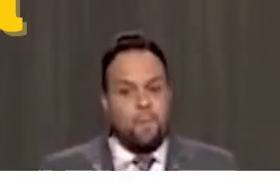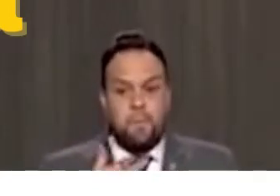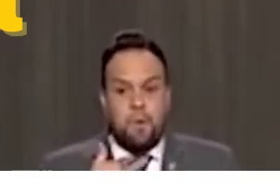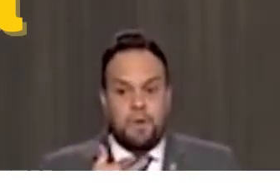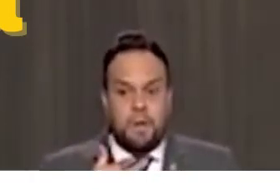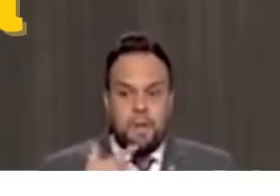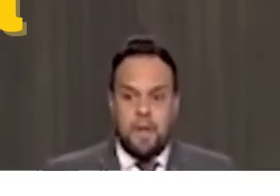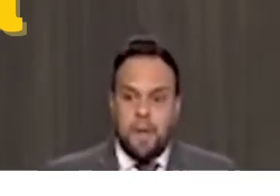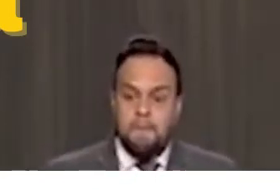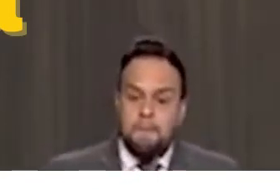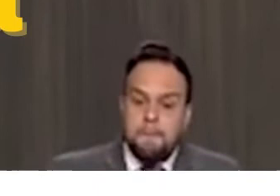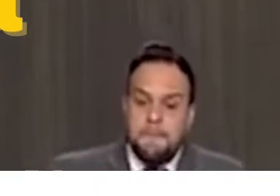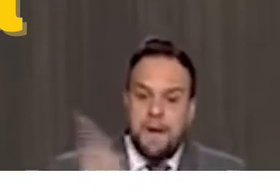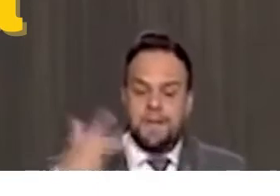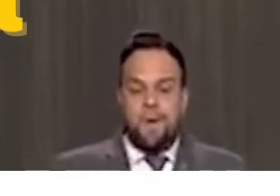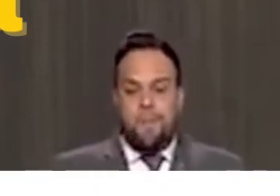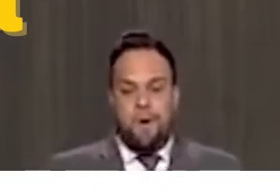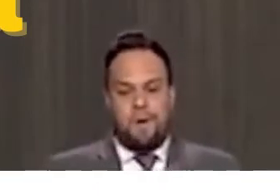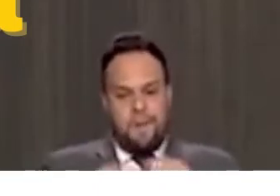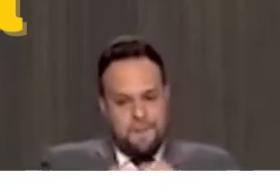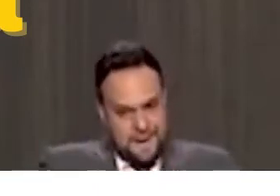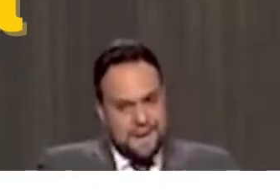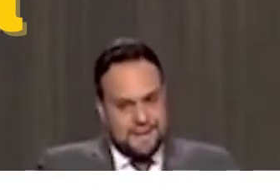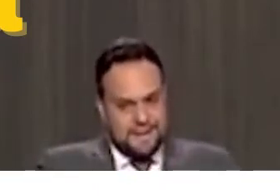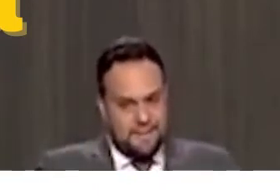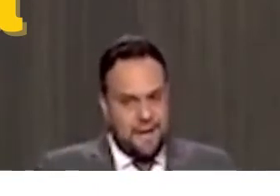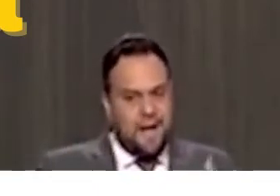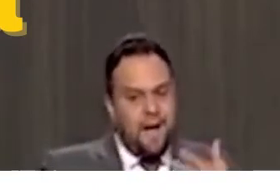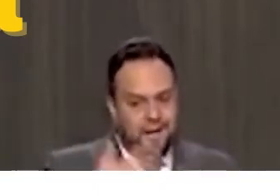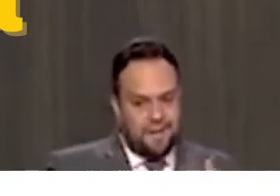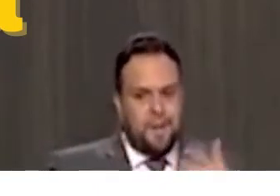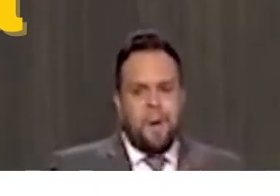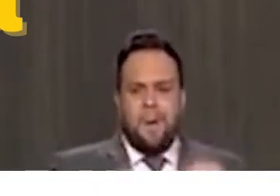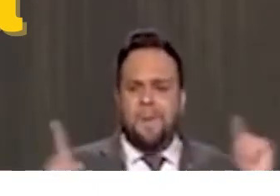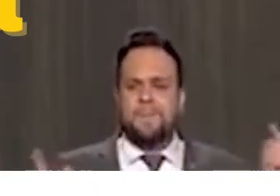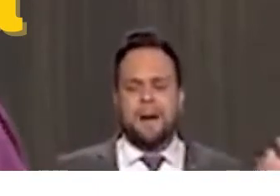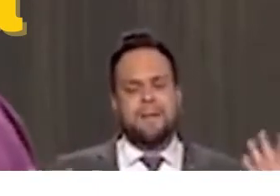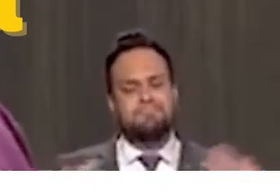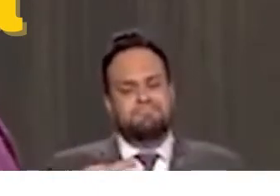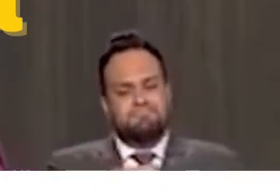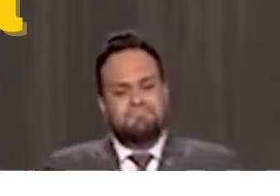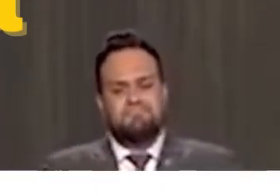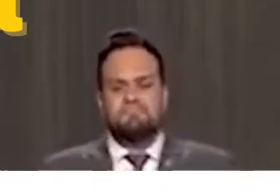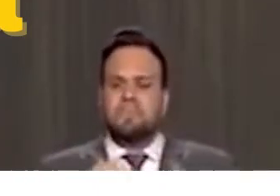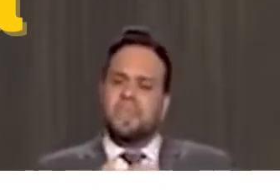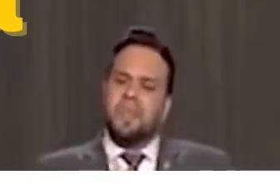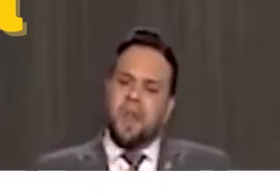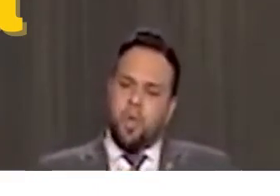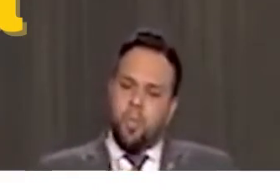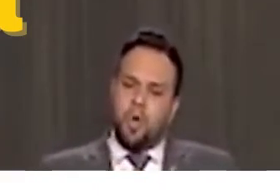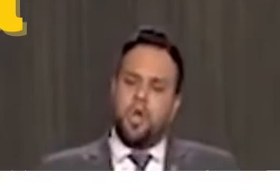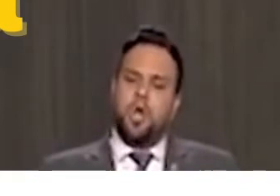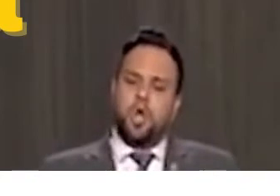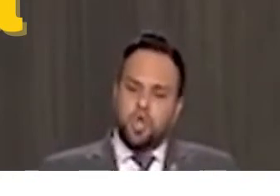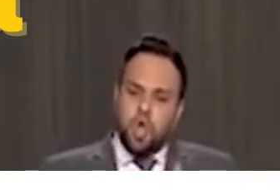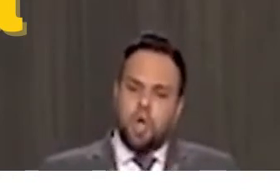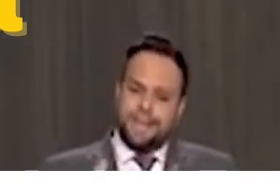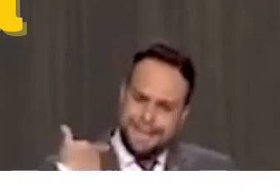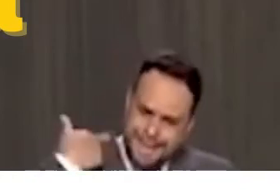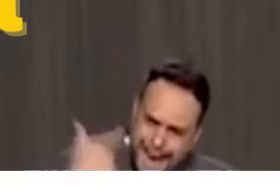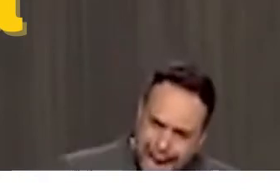mais, tendo em vista a questão da pandemia. Mas estamos perfeitamente tranquilos que fizemos mais do que foi possível. Com a graça de